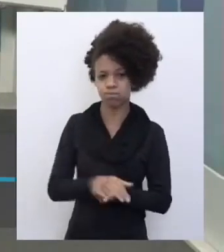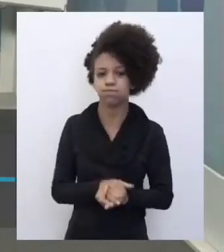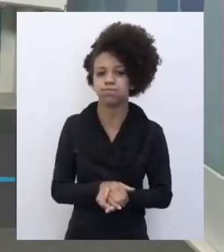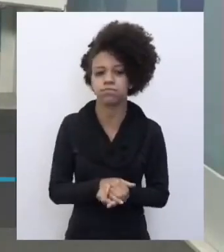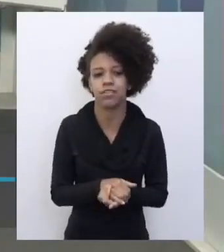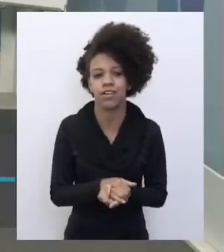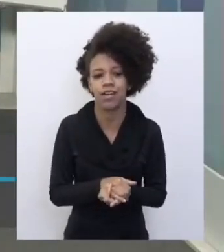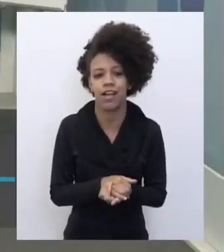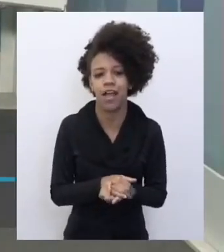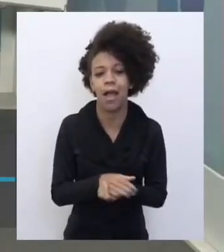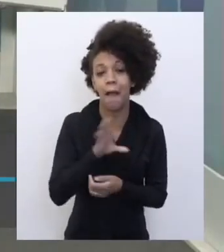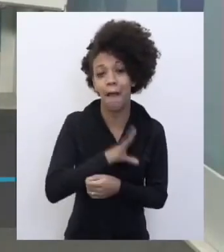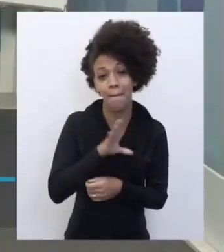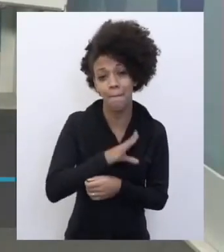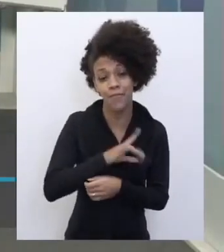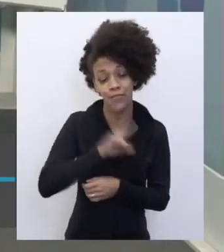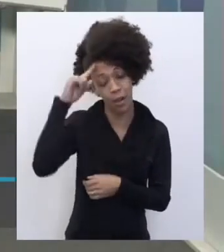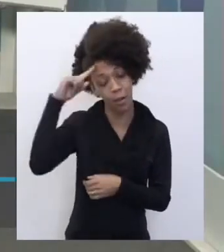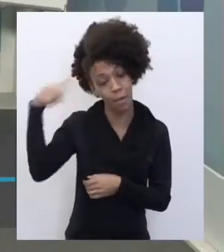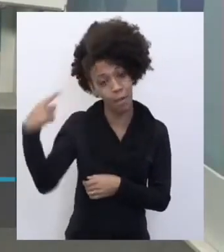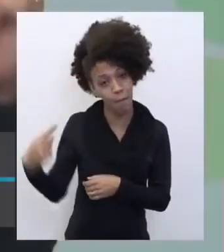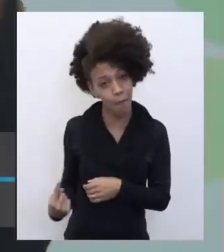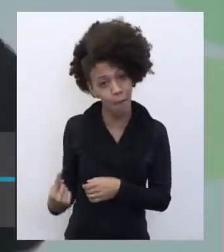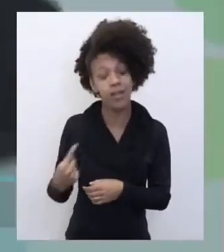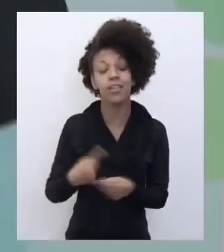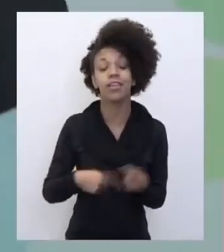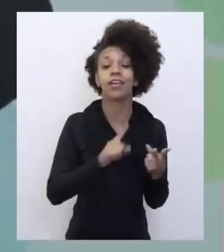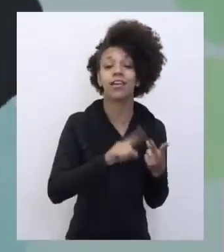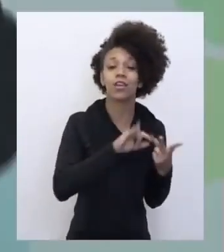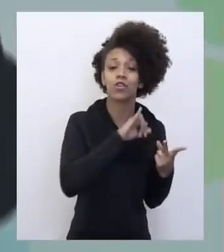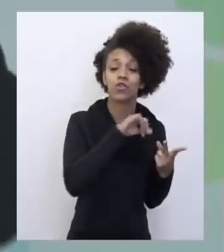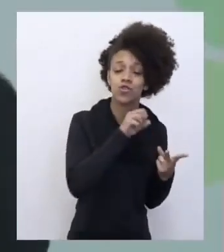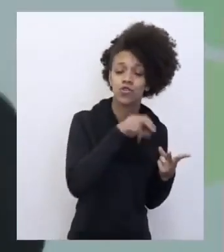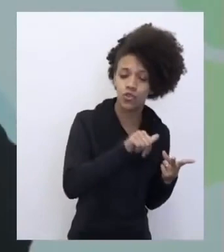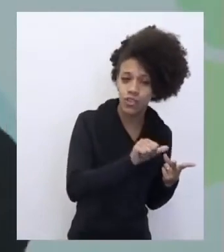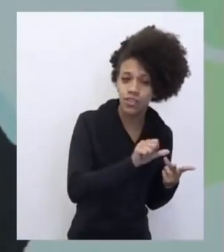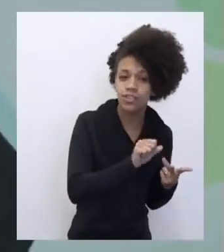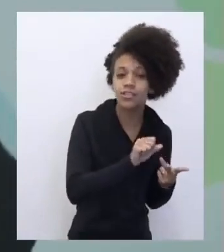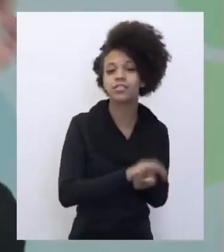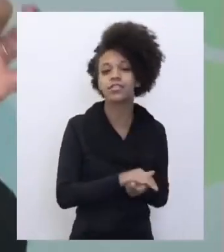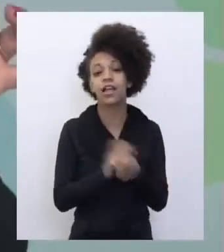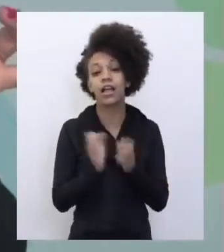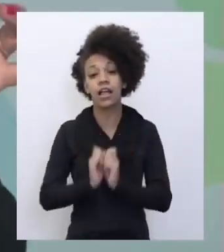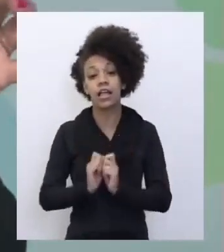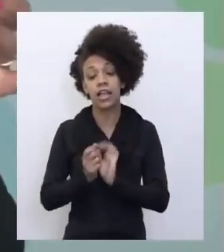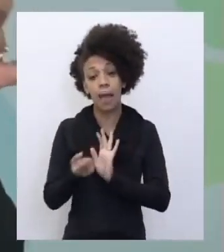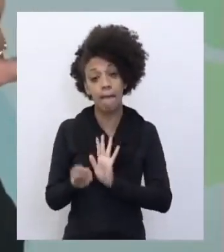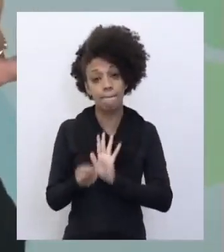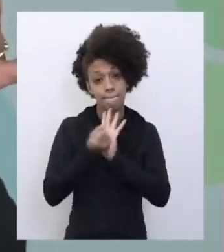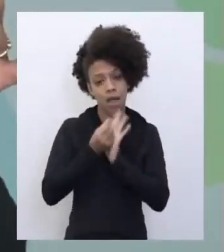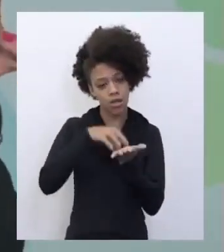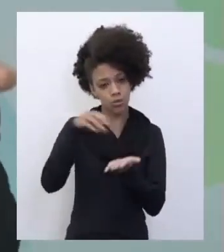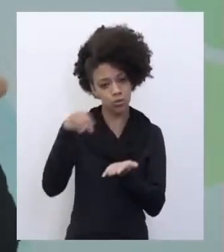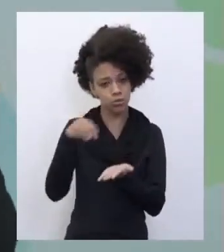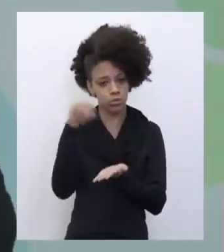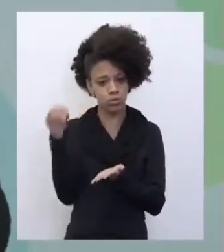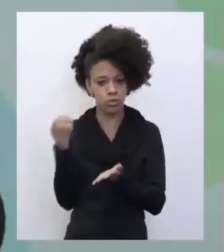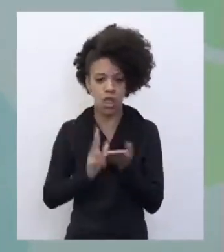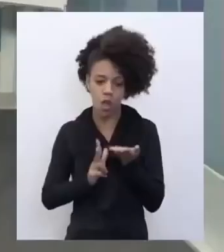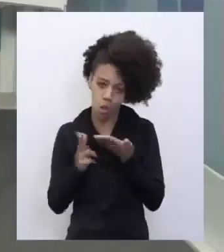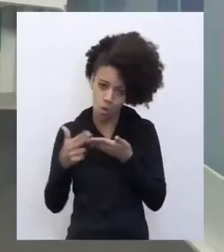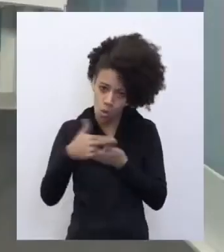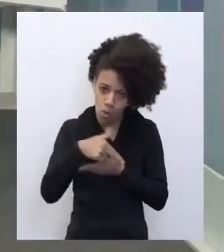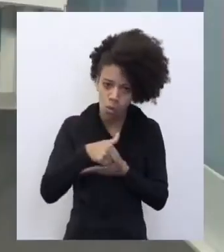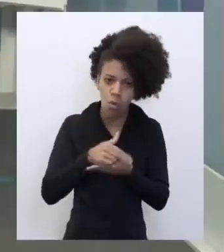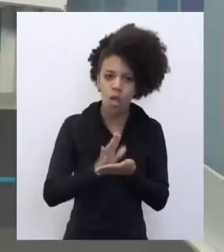professora Mônica, o professor Jonas e o logotipo do Centro de Mídias. Aí eu recortei e colei com cola. Pintei o